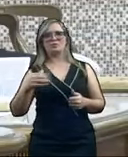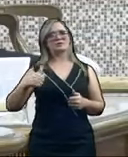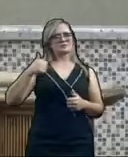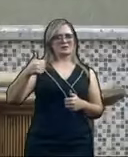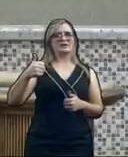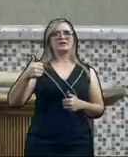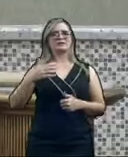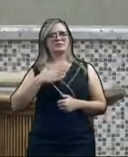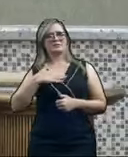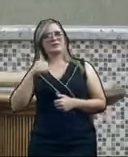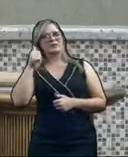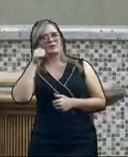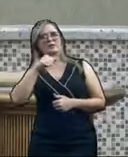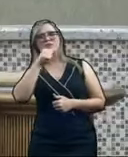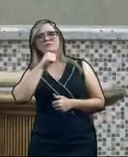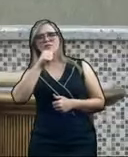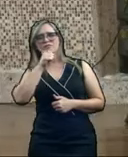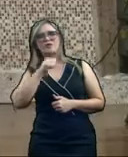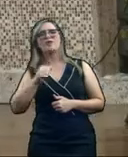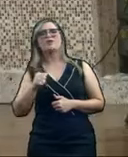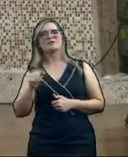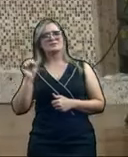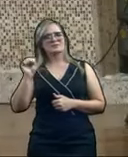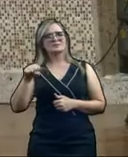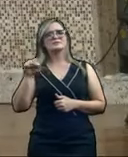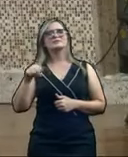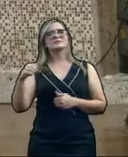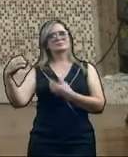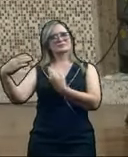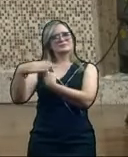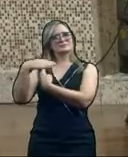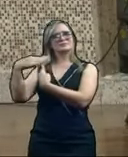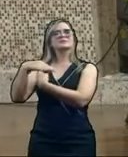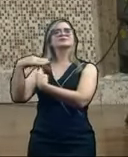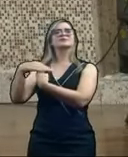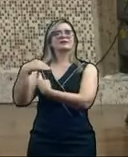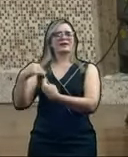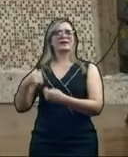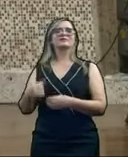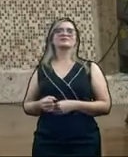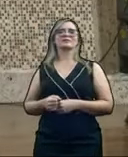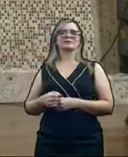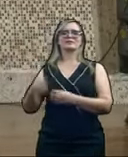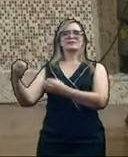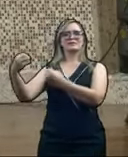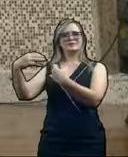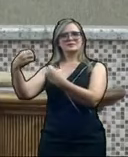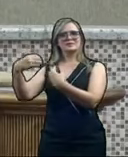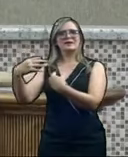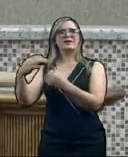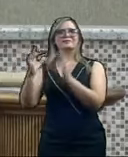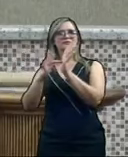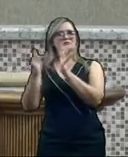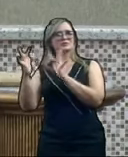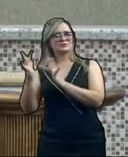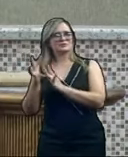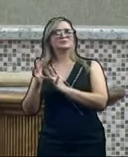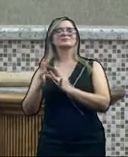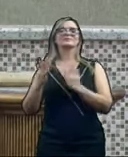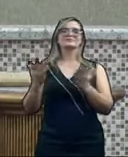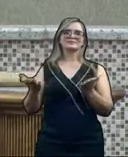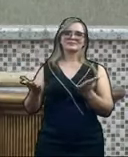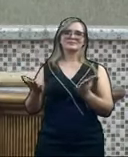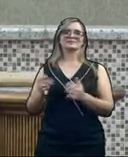e eu era menina sempre trazendo isso e ensinando sobre Jesus daqui um dia lá em Palmeiras